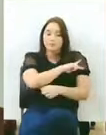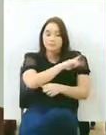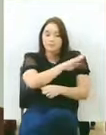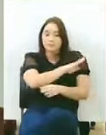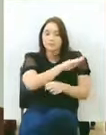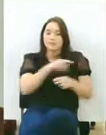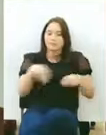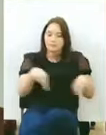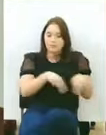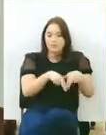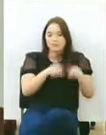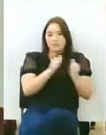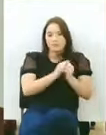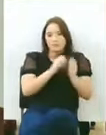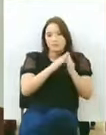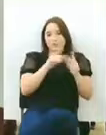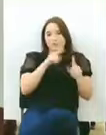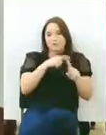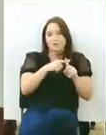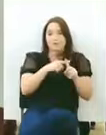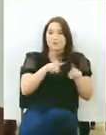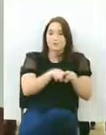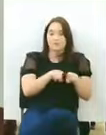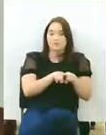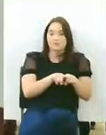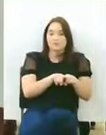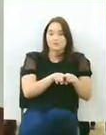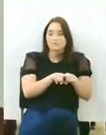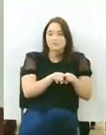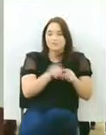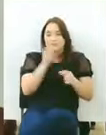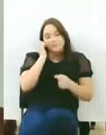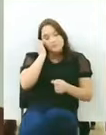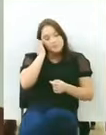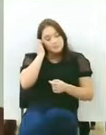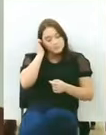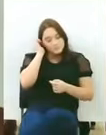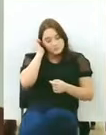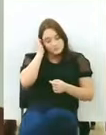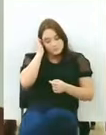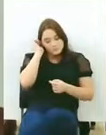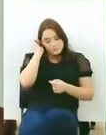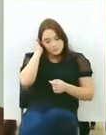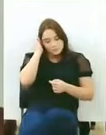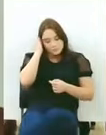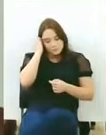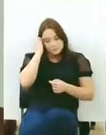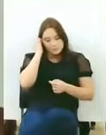com Jesus, as igrejas andarão com Jesus junto com eles.